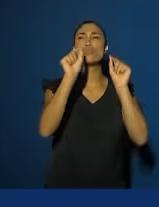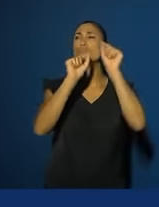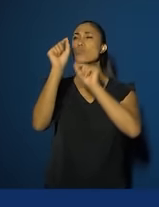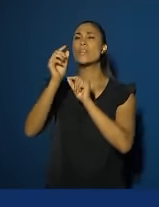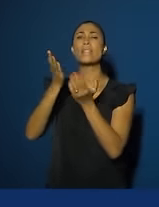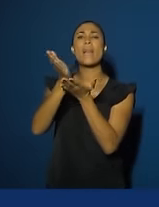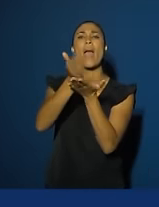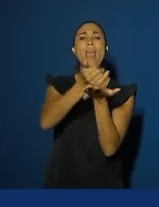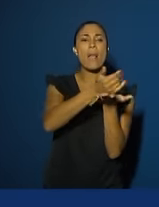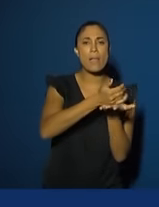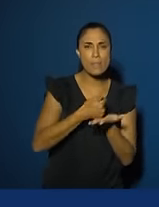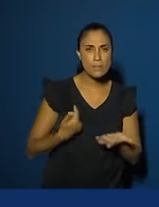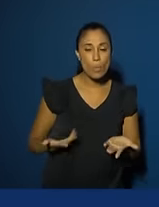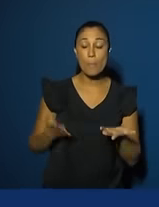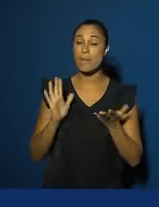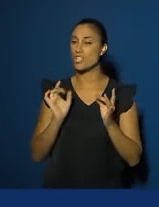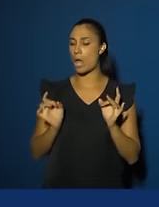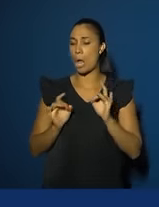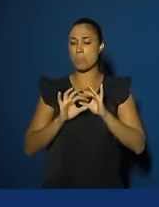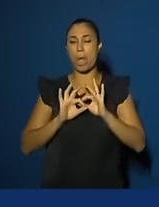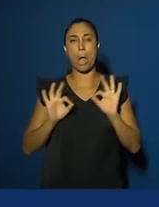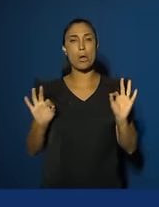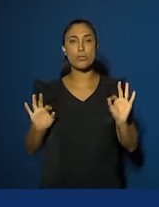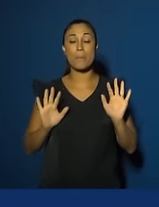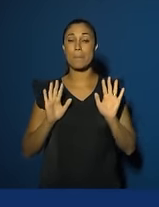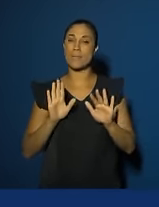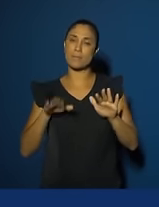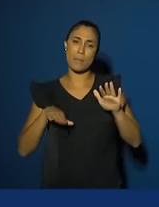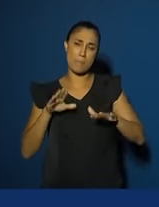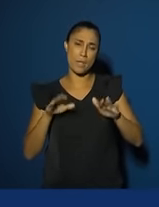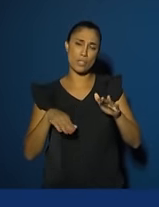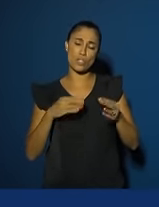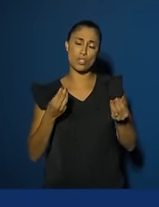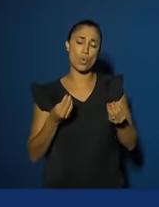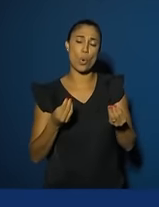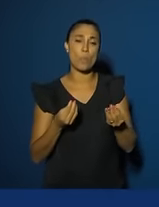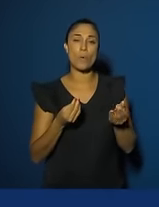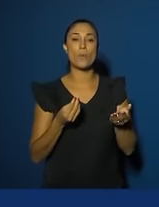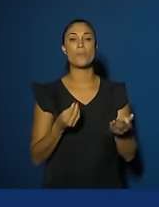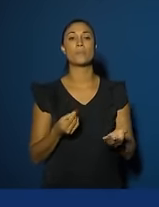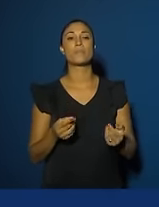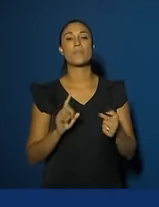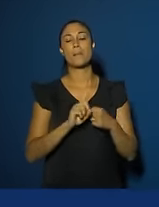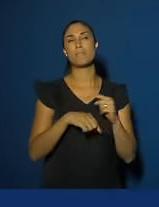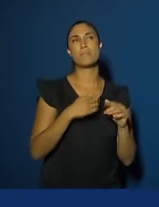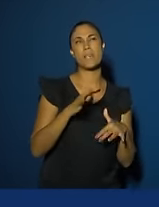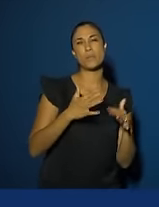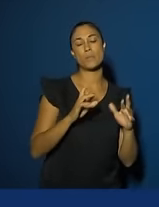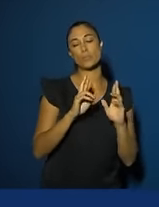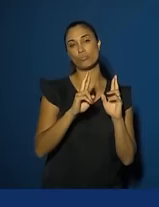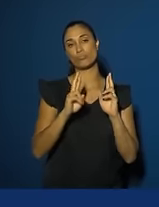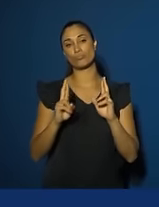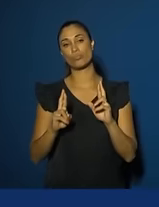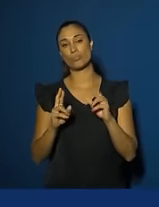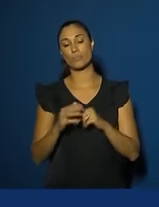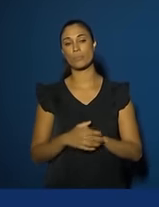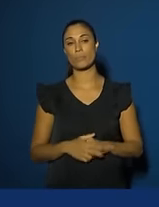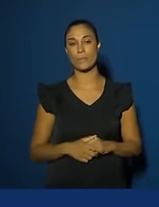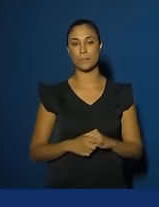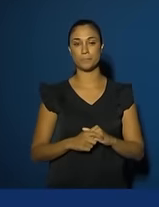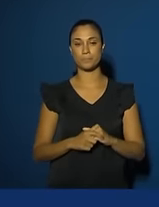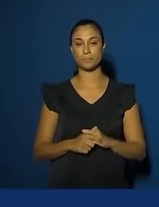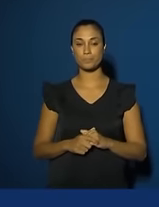arrecadação Mas ela tá consolidada Mas vai depender da composição dela mais ou menos otimista otimismo